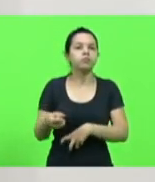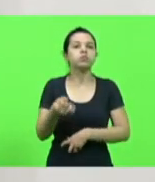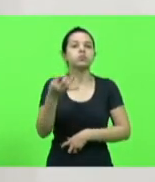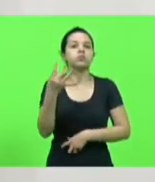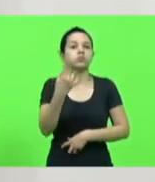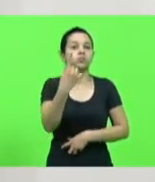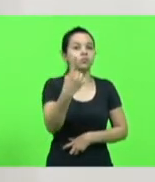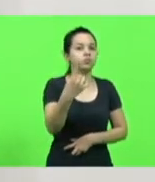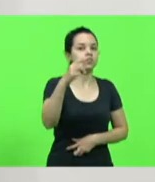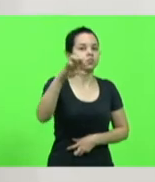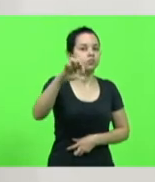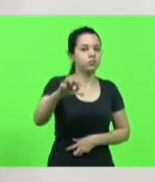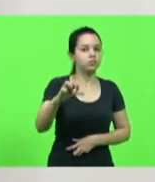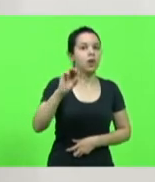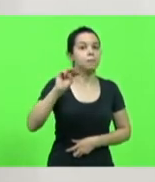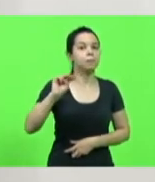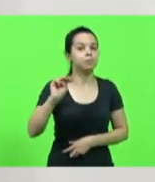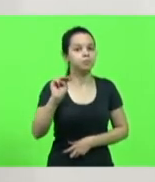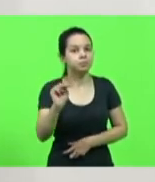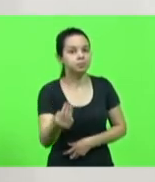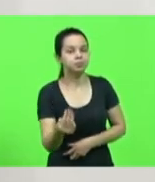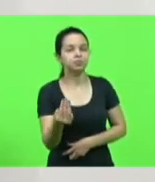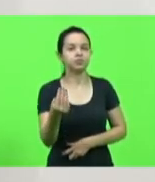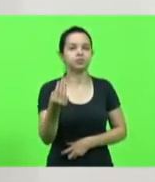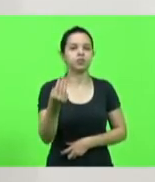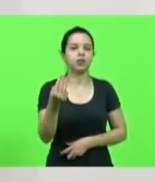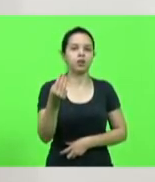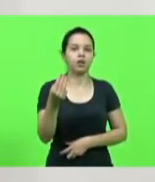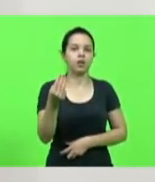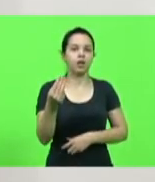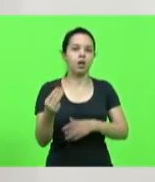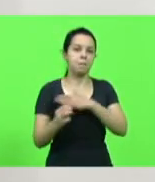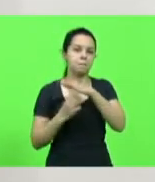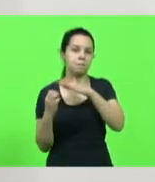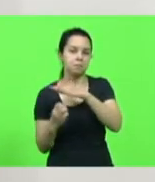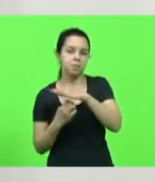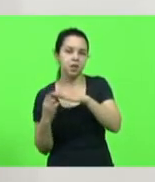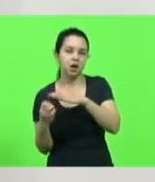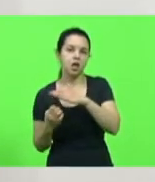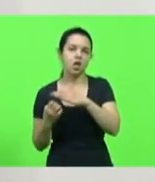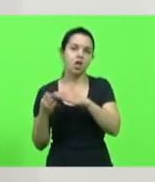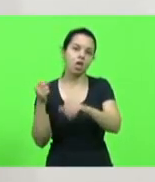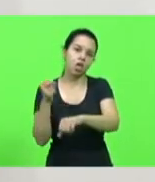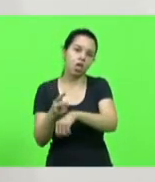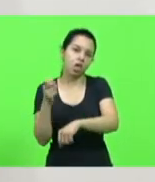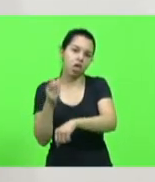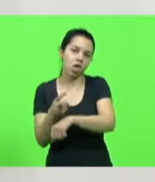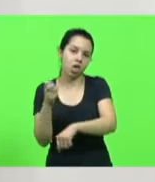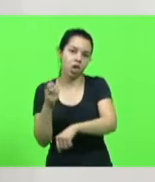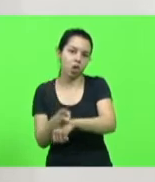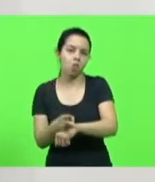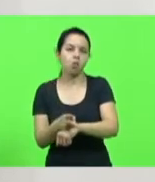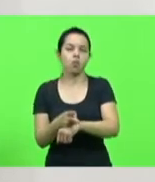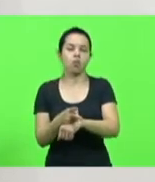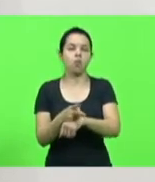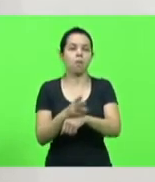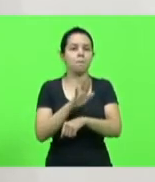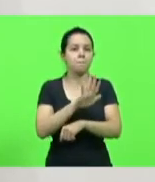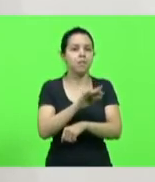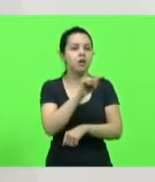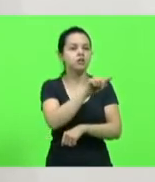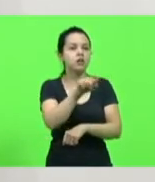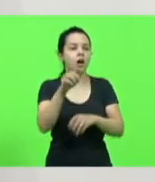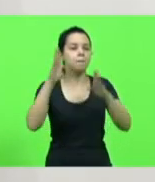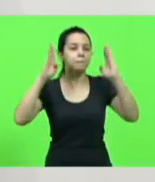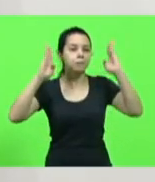19 milhões de empregos diretos e indiretos. Mas esses burros querem enfrentar